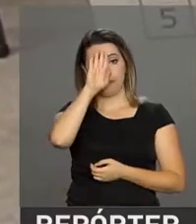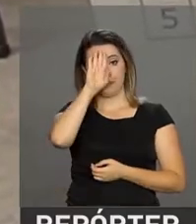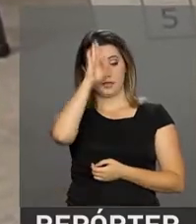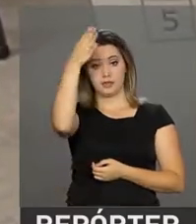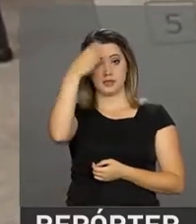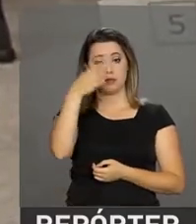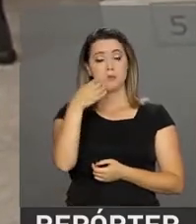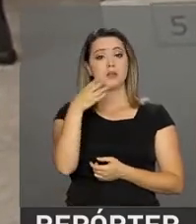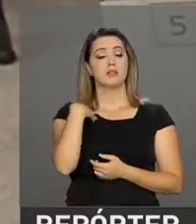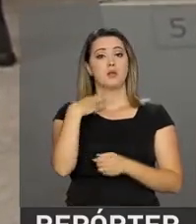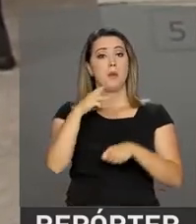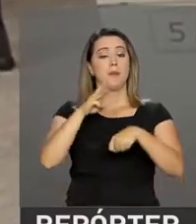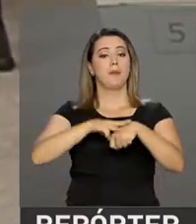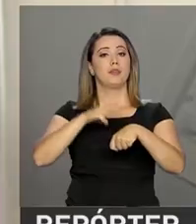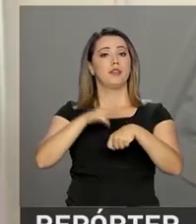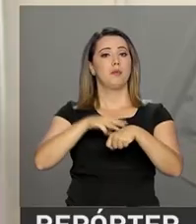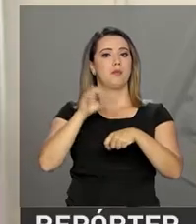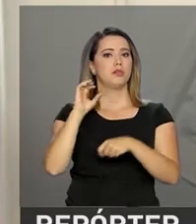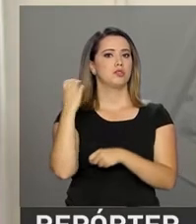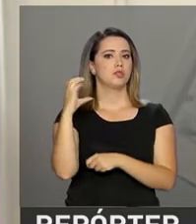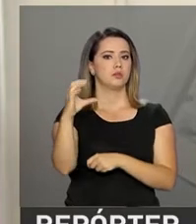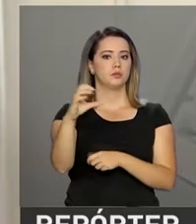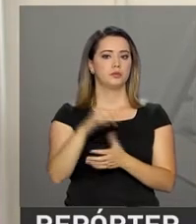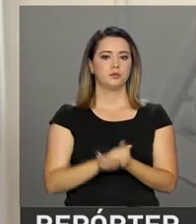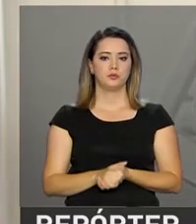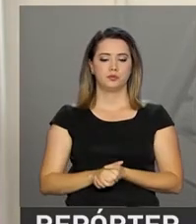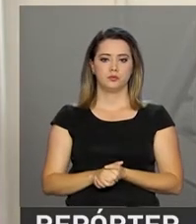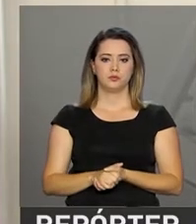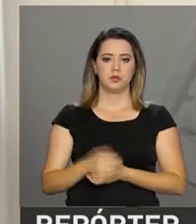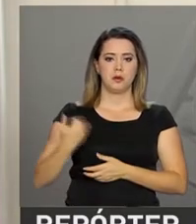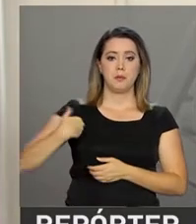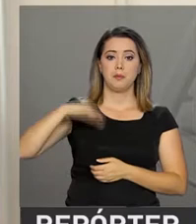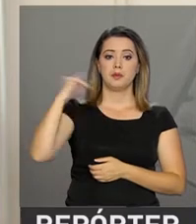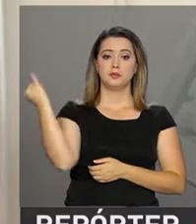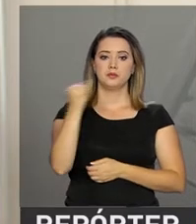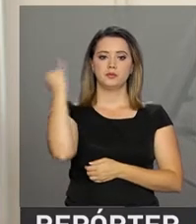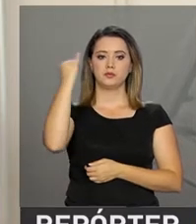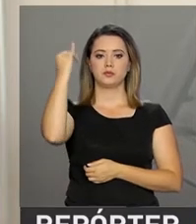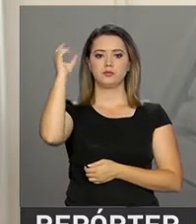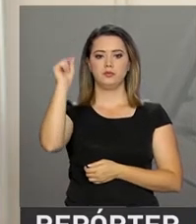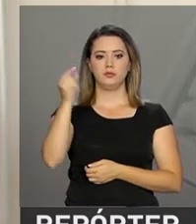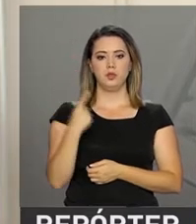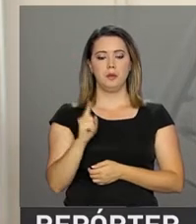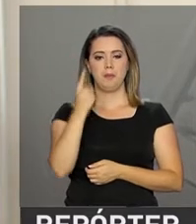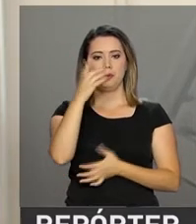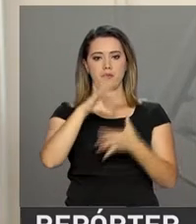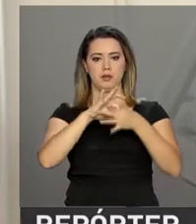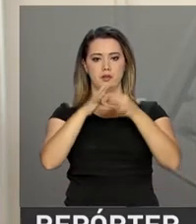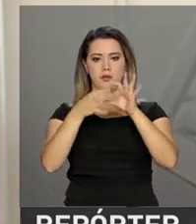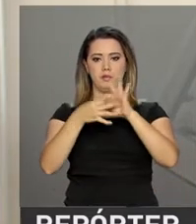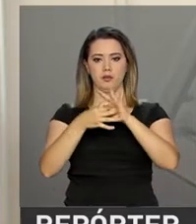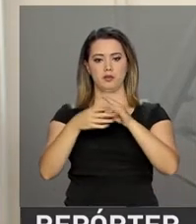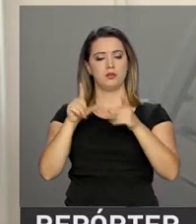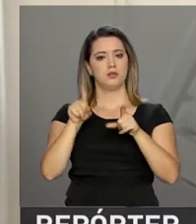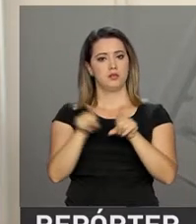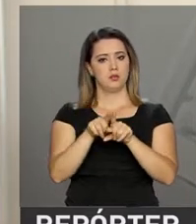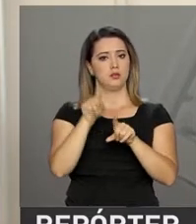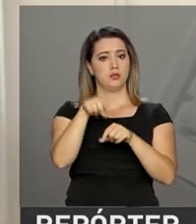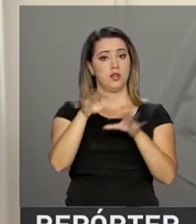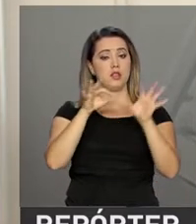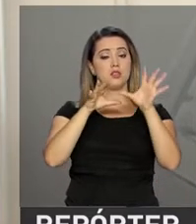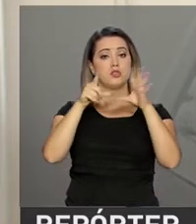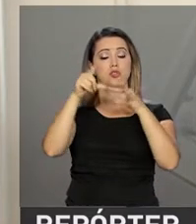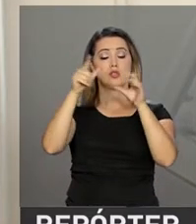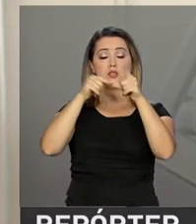nas áreas de exatas e ciências. A mais importante de todas, a primeira Olimpíada Brasileira que eu participei foi a Olimpíada Brasileira de